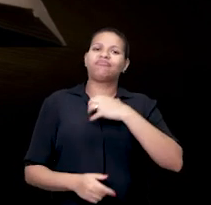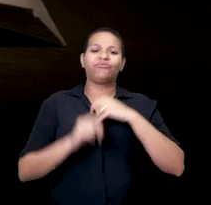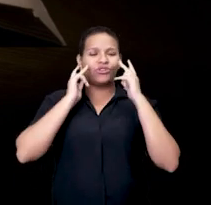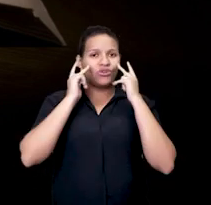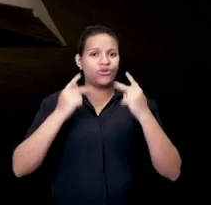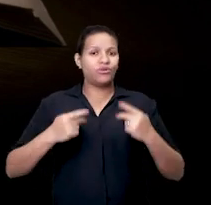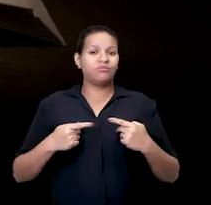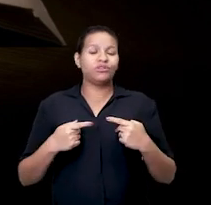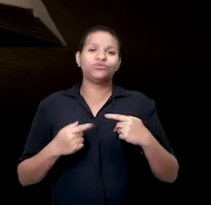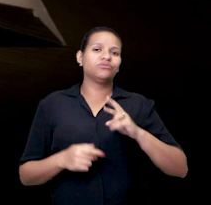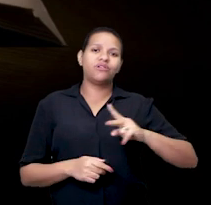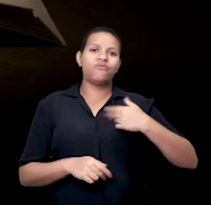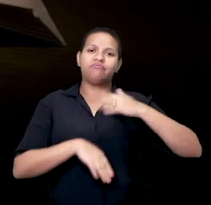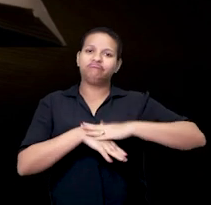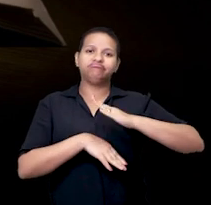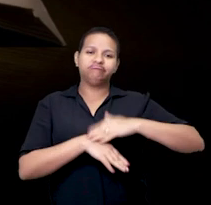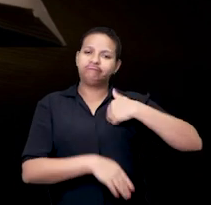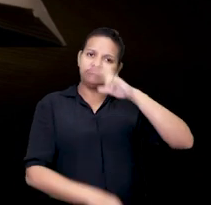que não é senhor de si.